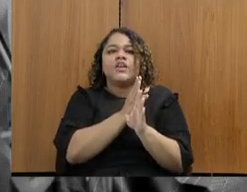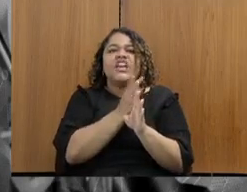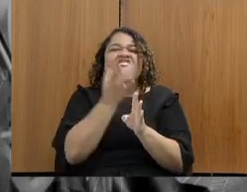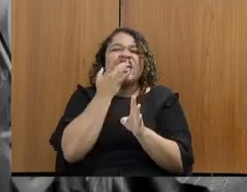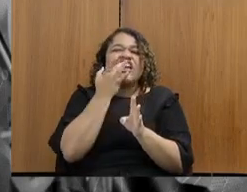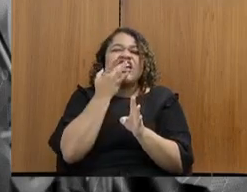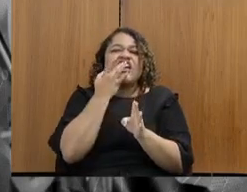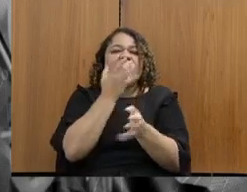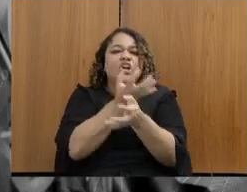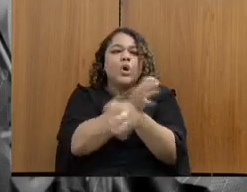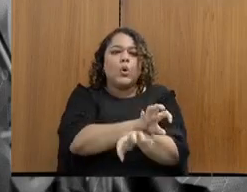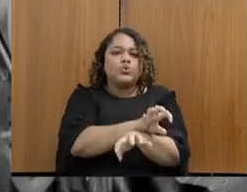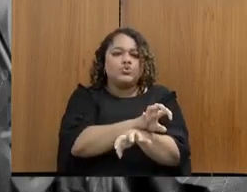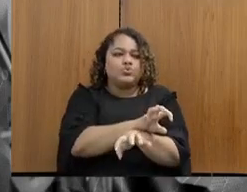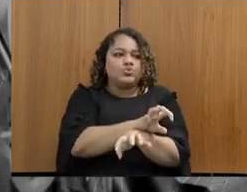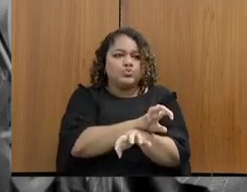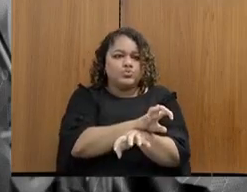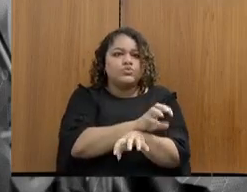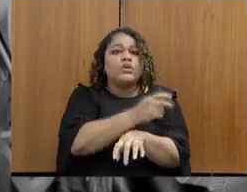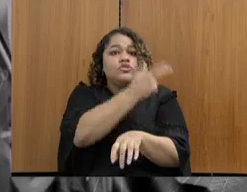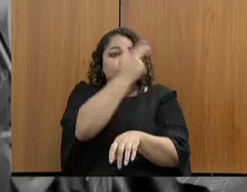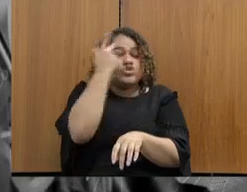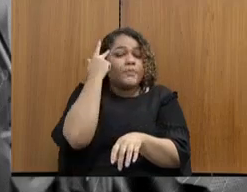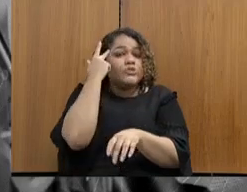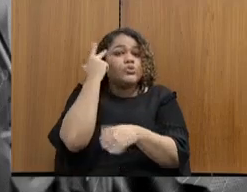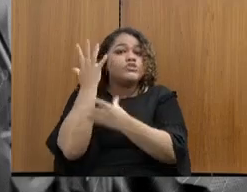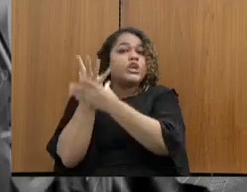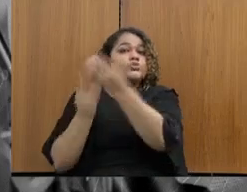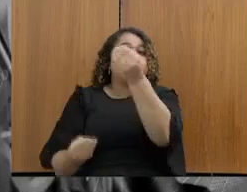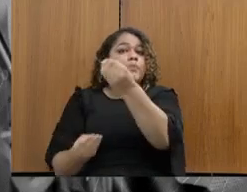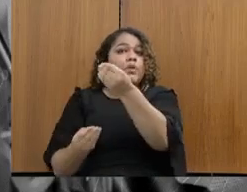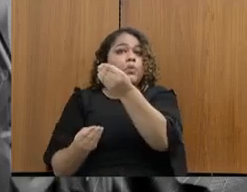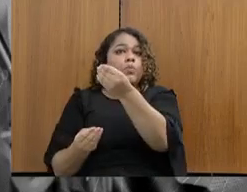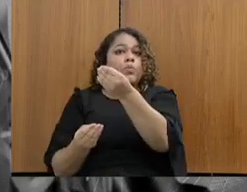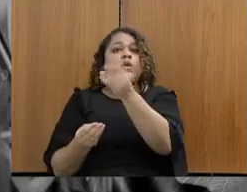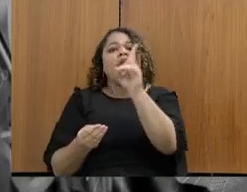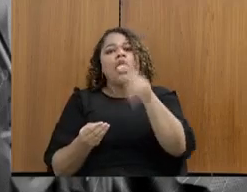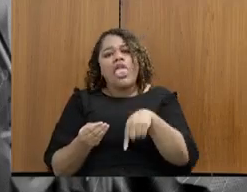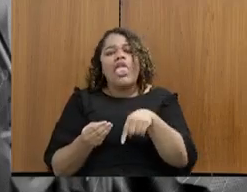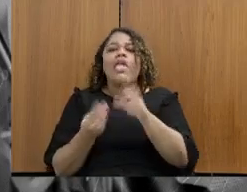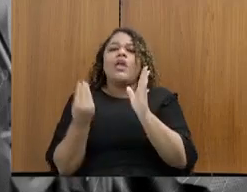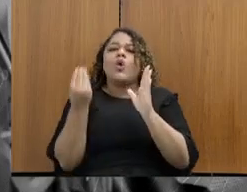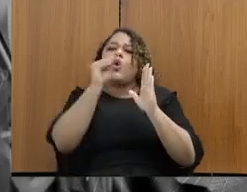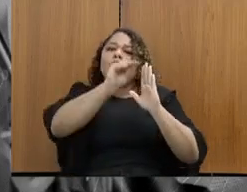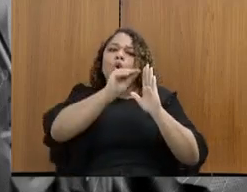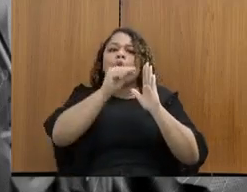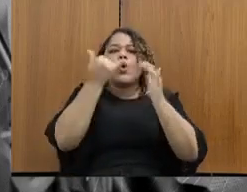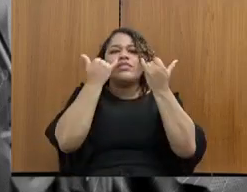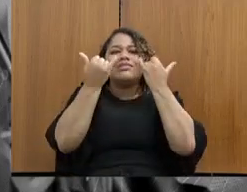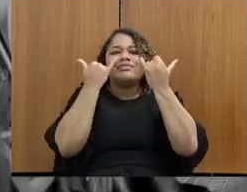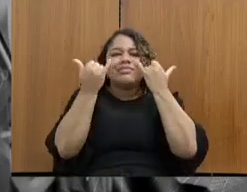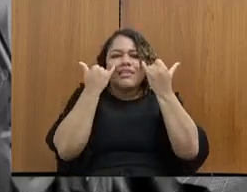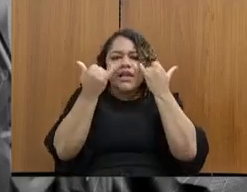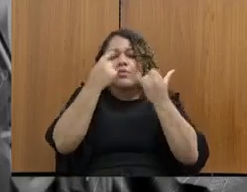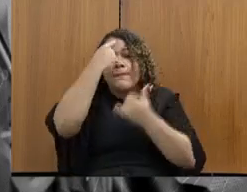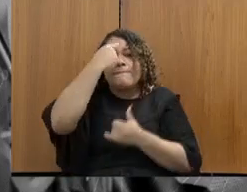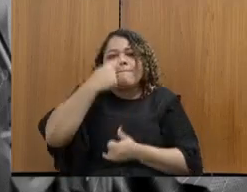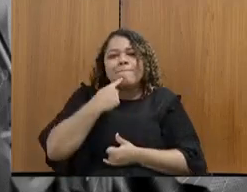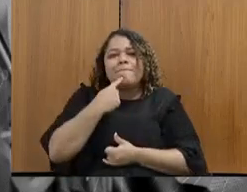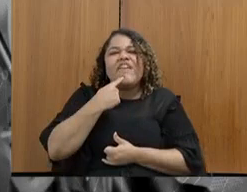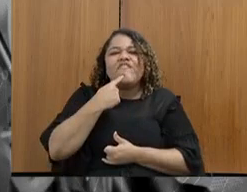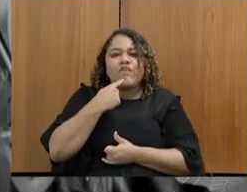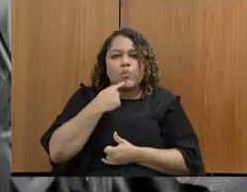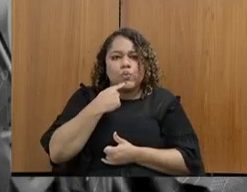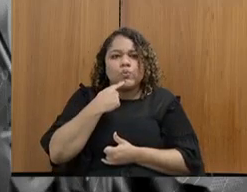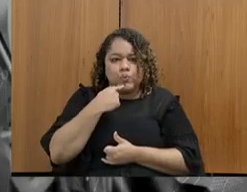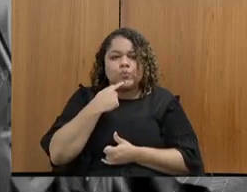desaparecidas é a inserção né de dados superfície genéticos Então hoje a Polícia Civil de Minas Gerais ela se encontra